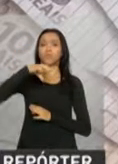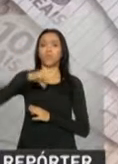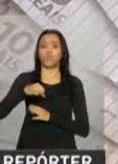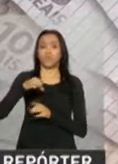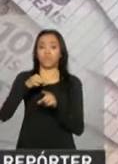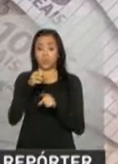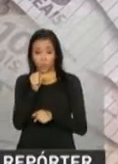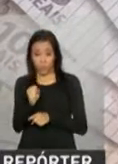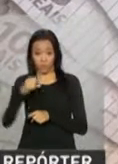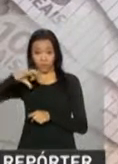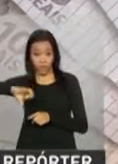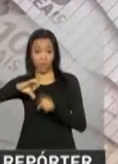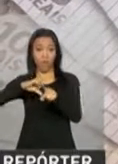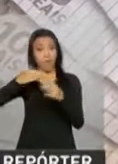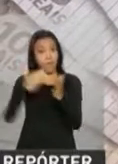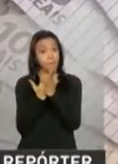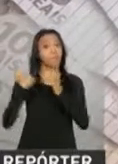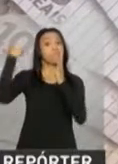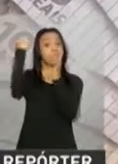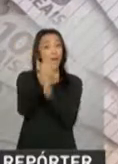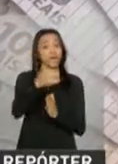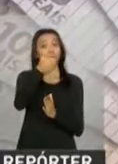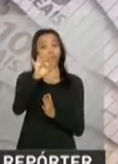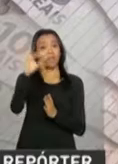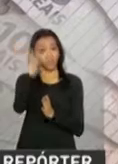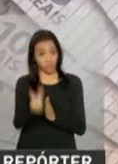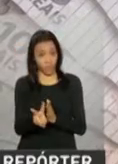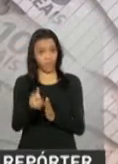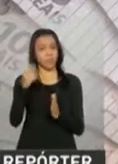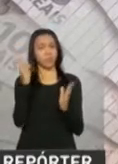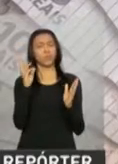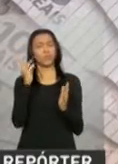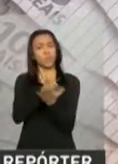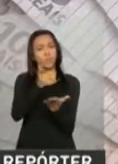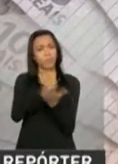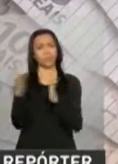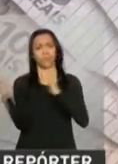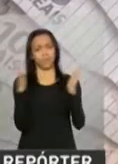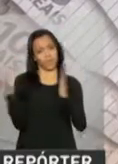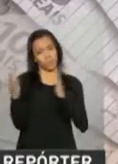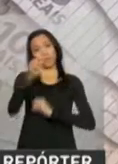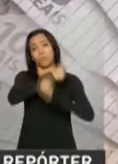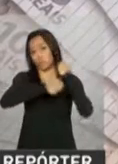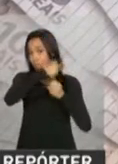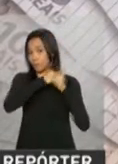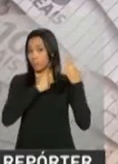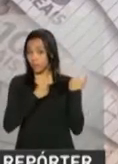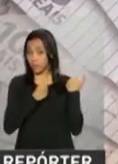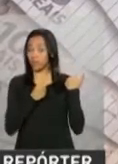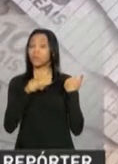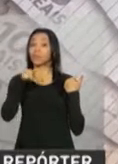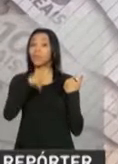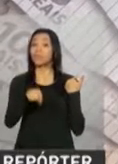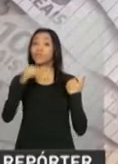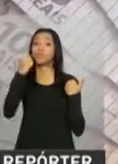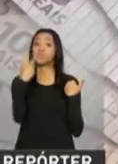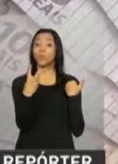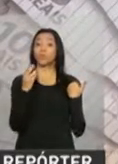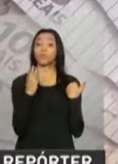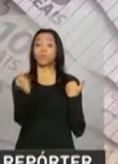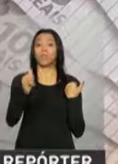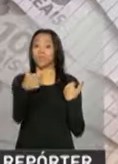o valor é cerca de dez vezes maior do que o registrado no mesmo período do ano passado quando o saldo positivo foi de 2